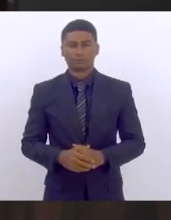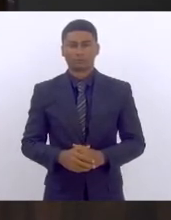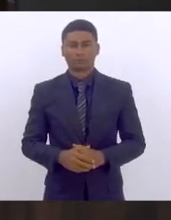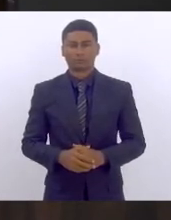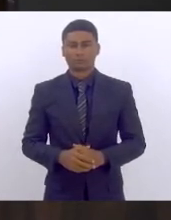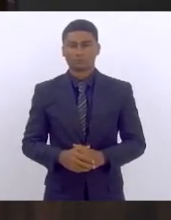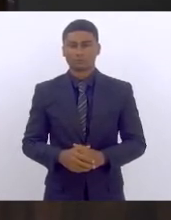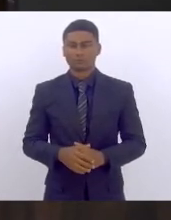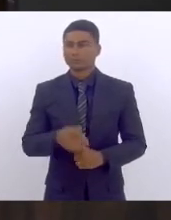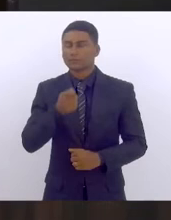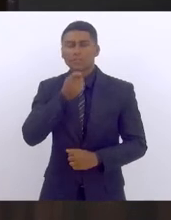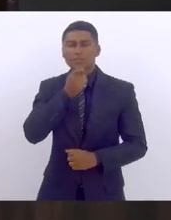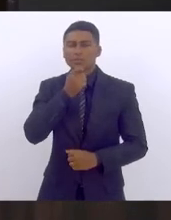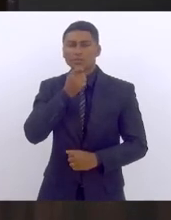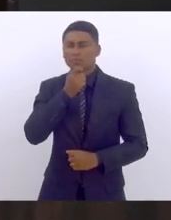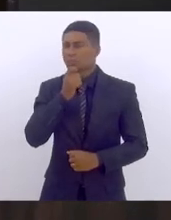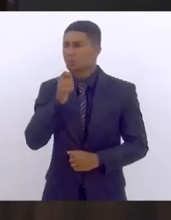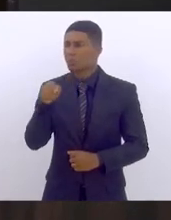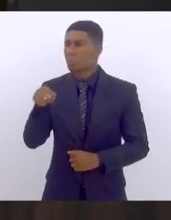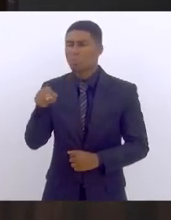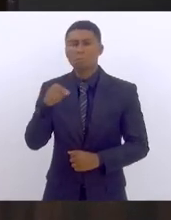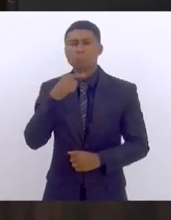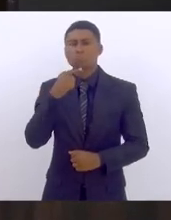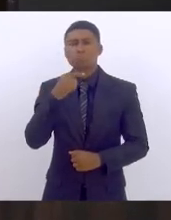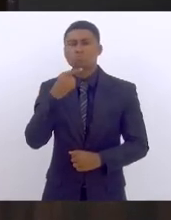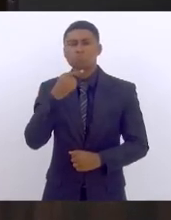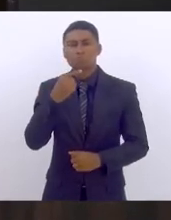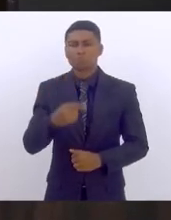não está saindo o som do deputado Rodrigo Amorim.